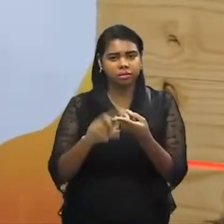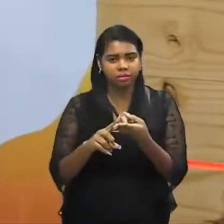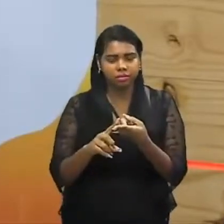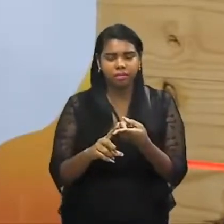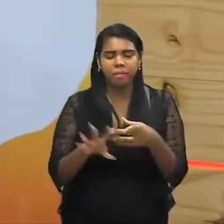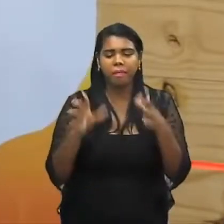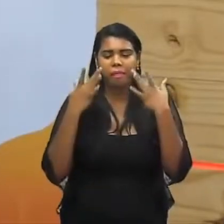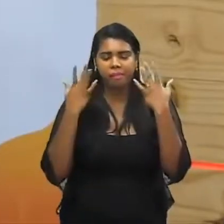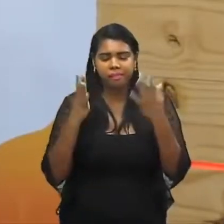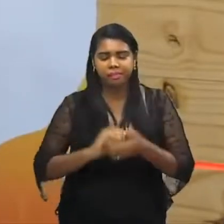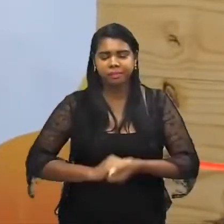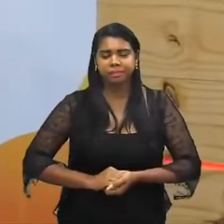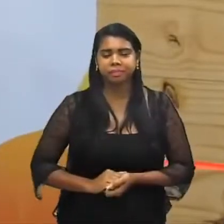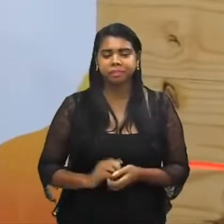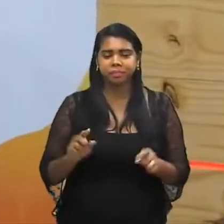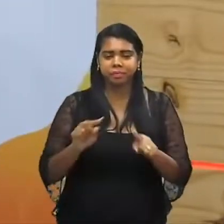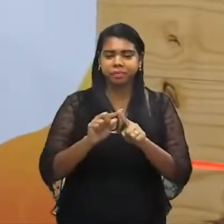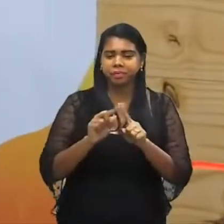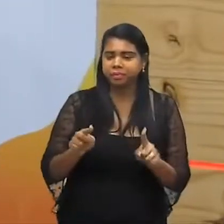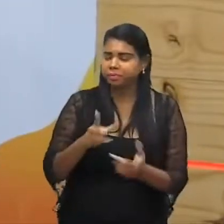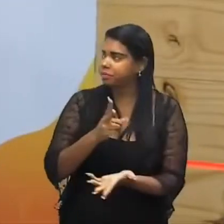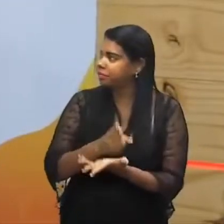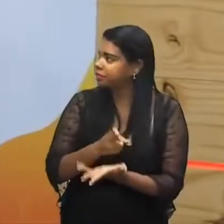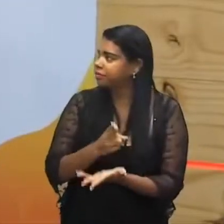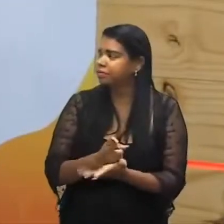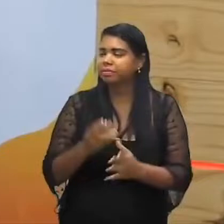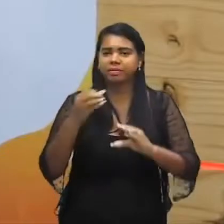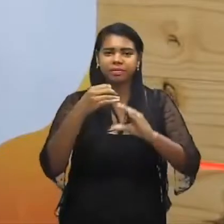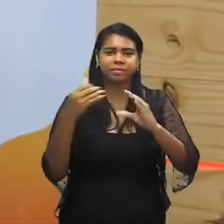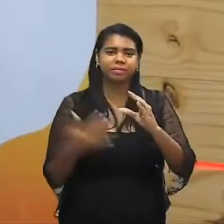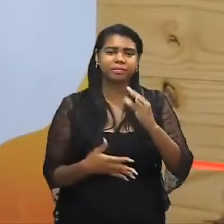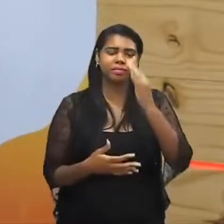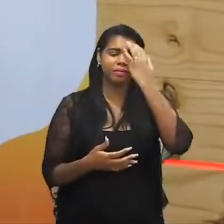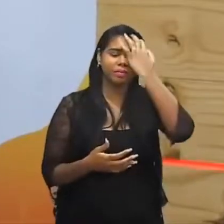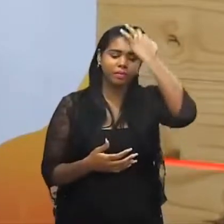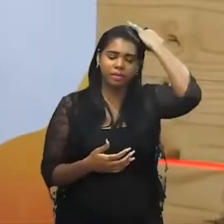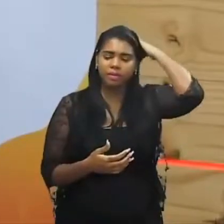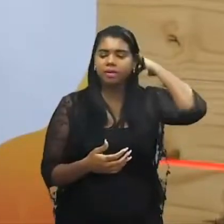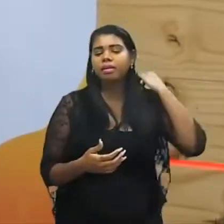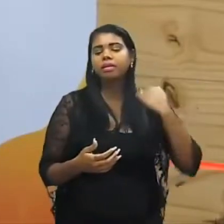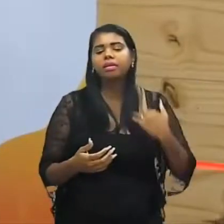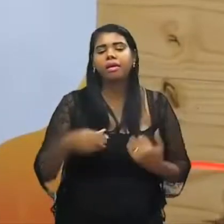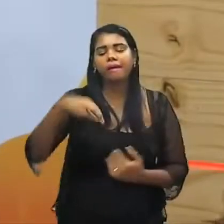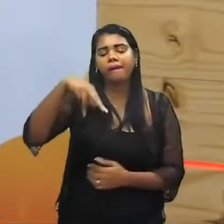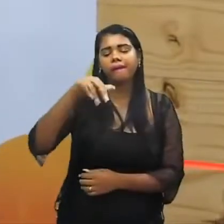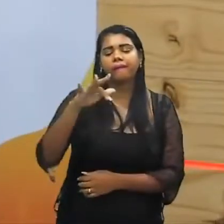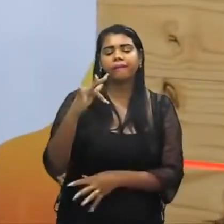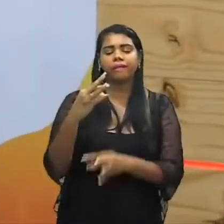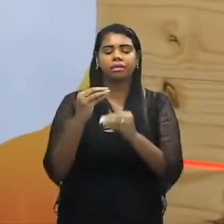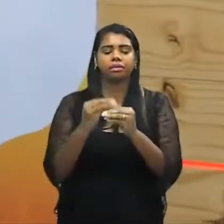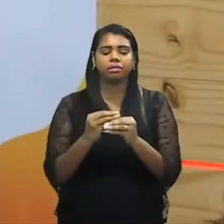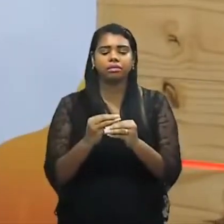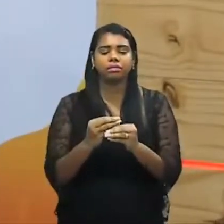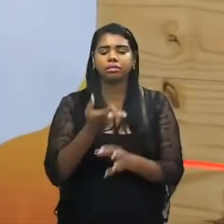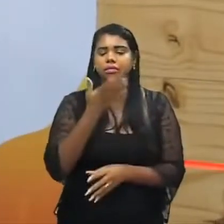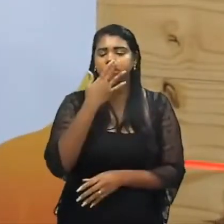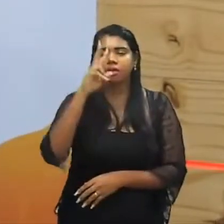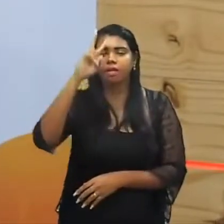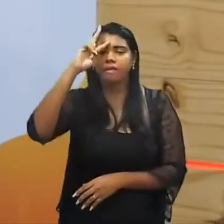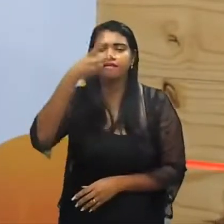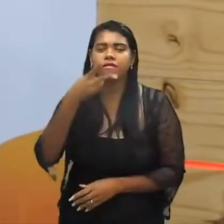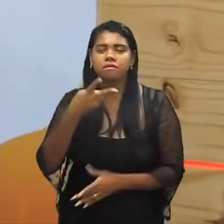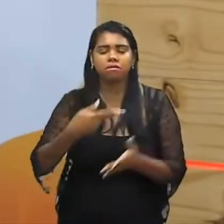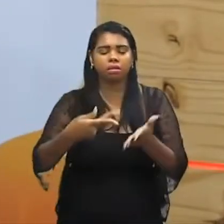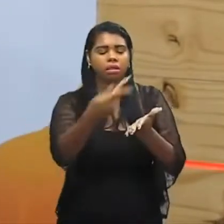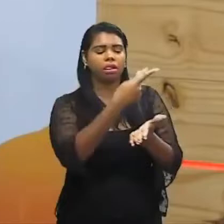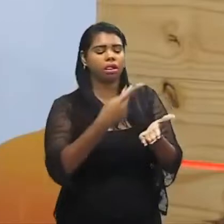artistas, mas sempre a característica da maioria dos artistas naif é a cor vibrante, é o traço